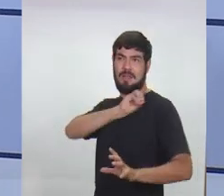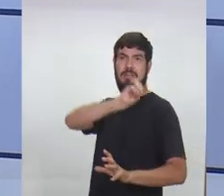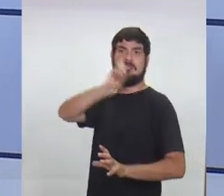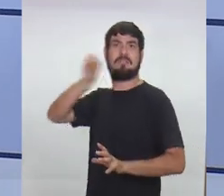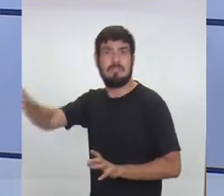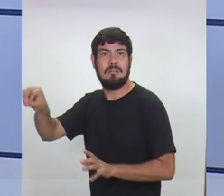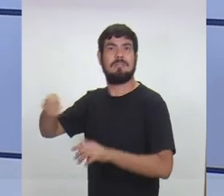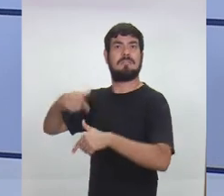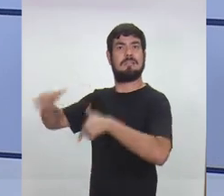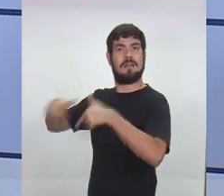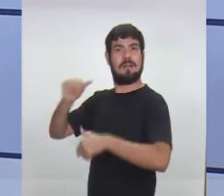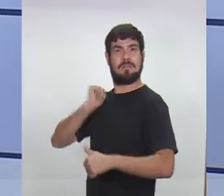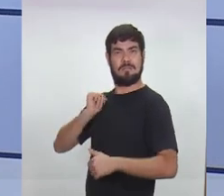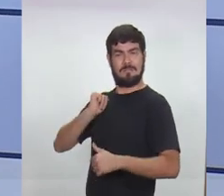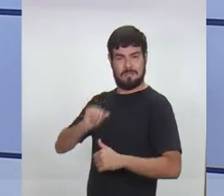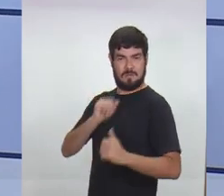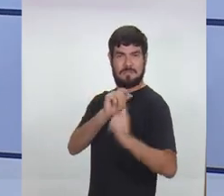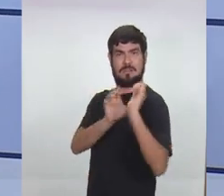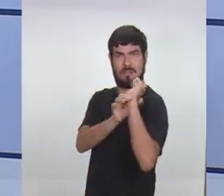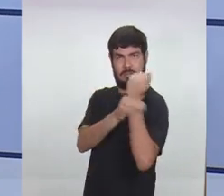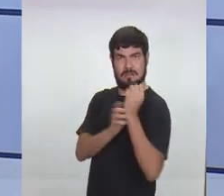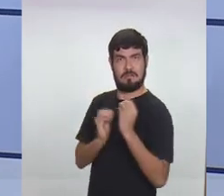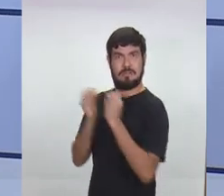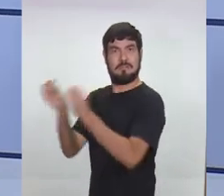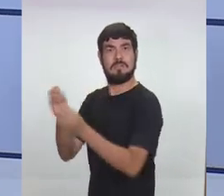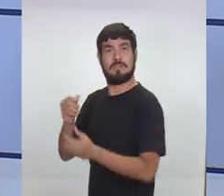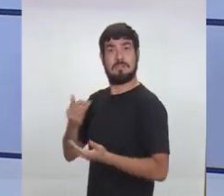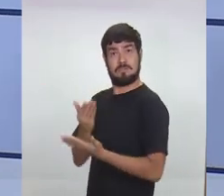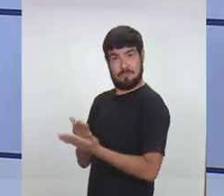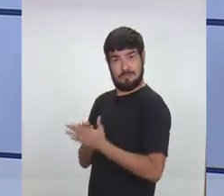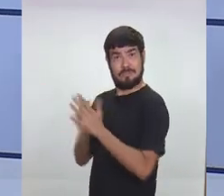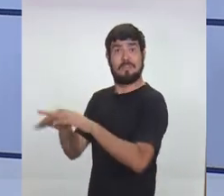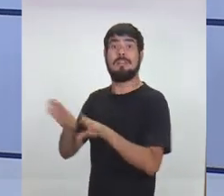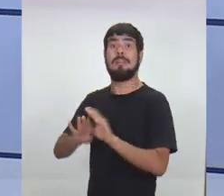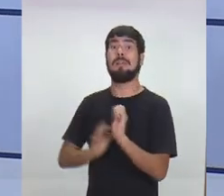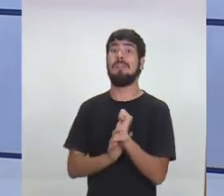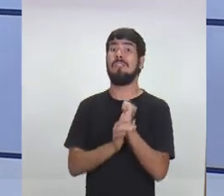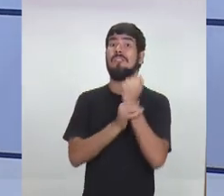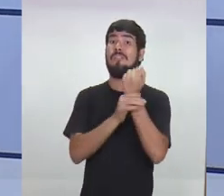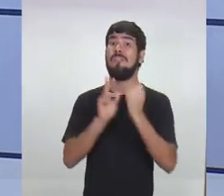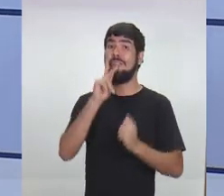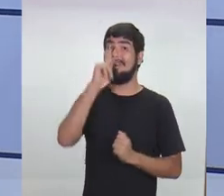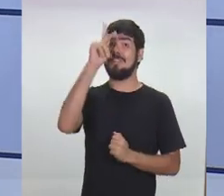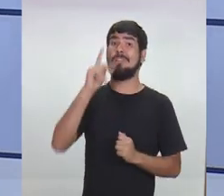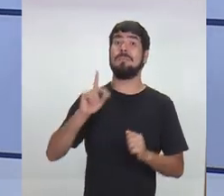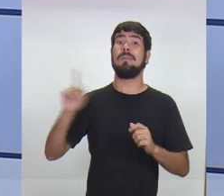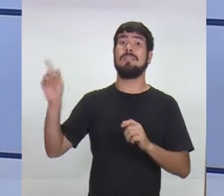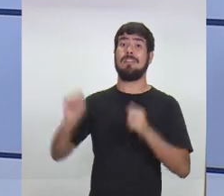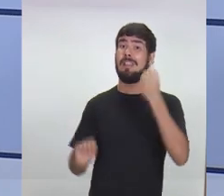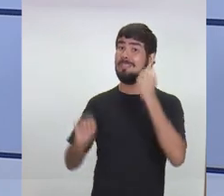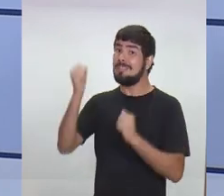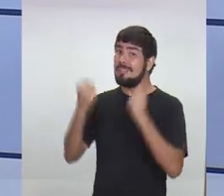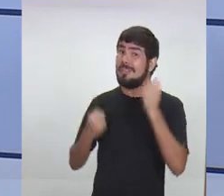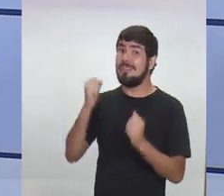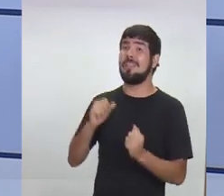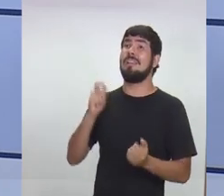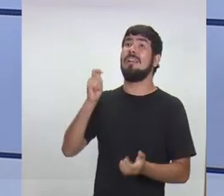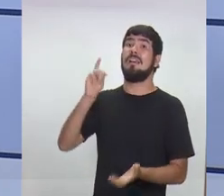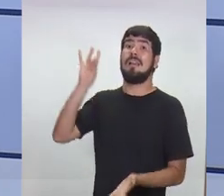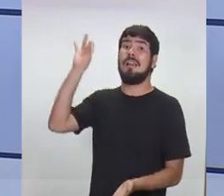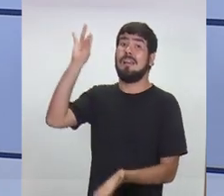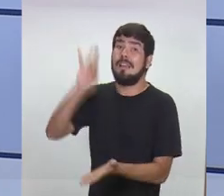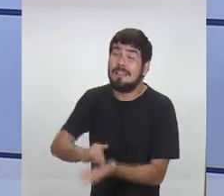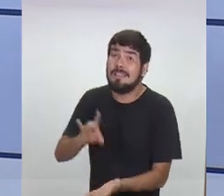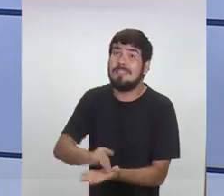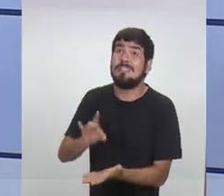com uma bolsa de estudo nós temos também o fortalecimento da zona franca de manaus com as garantias constitucionais assim vamos poder